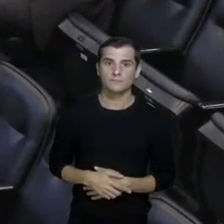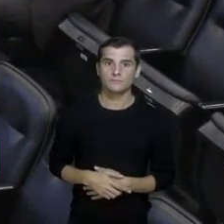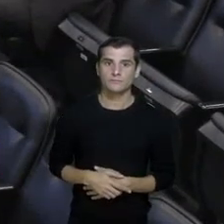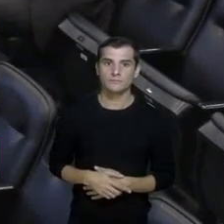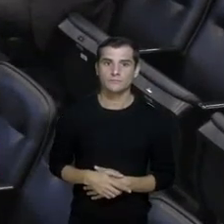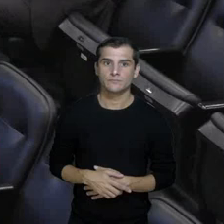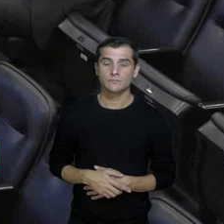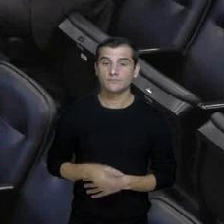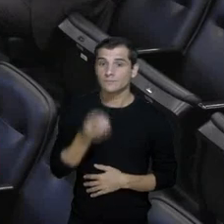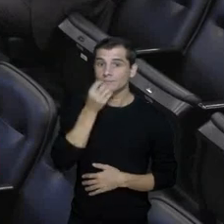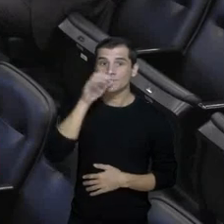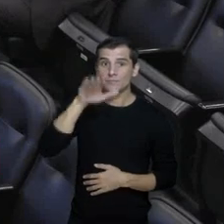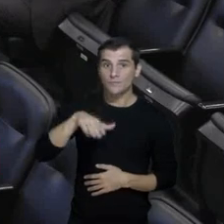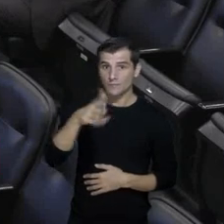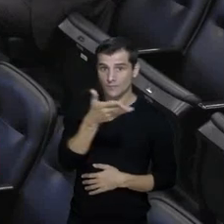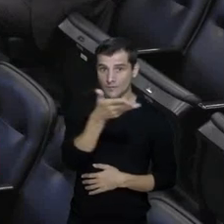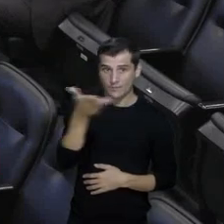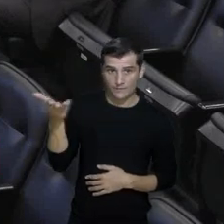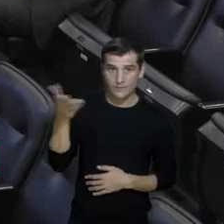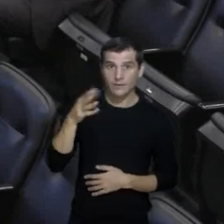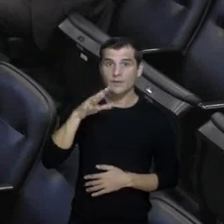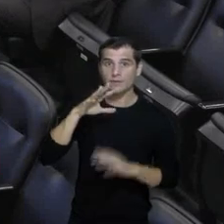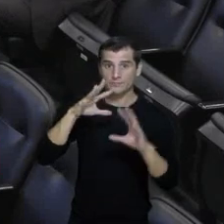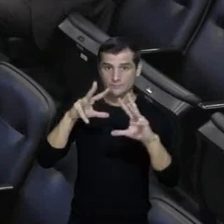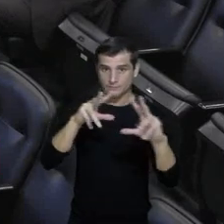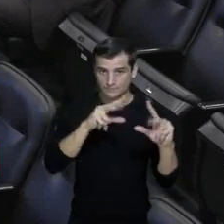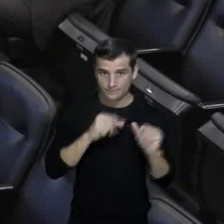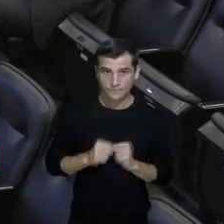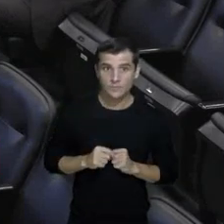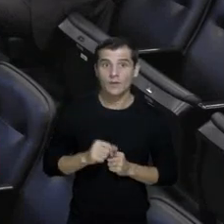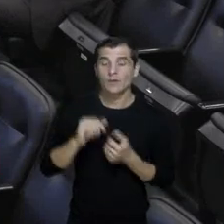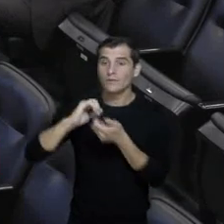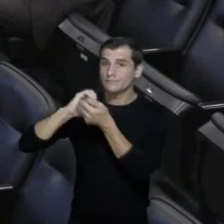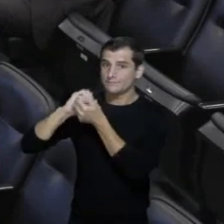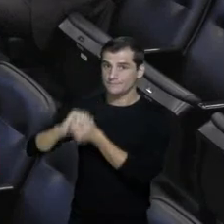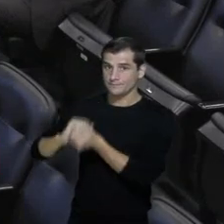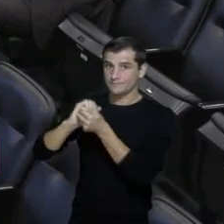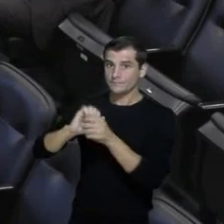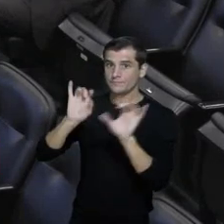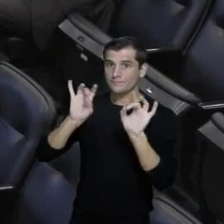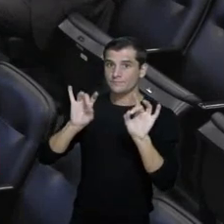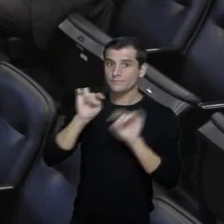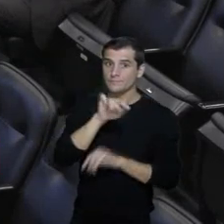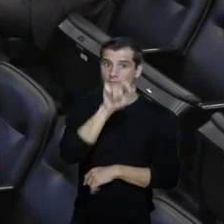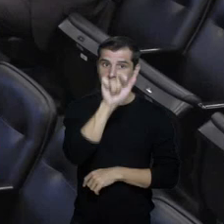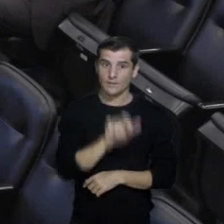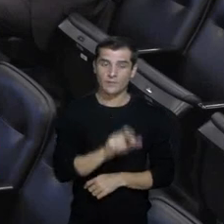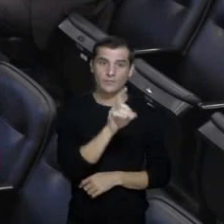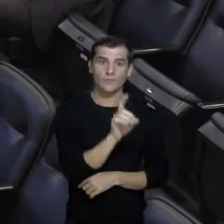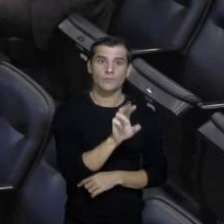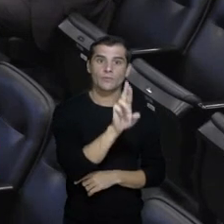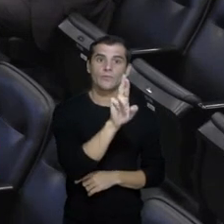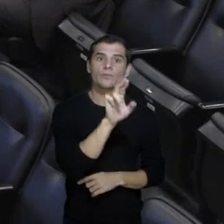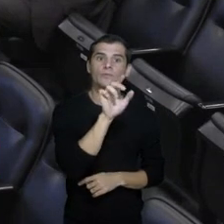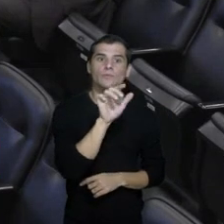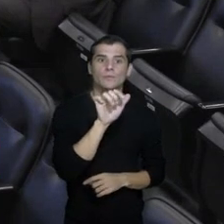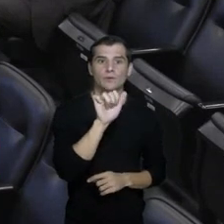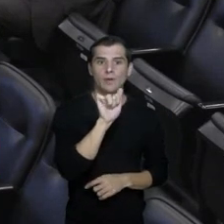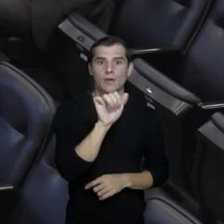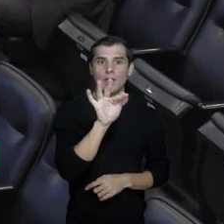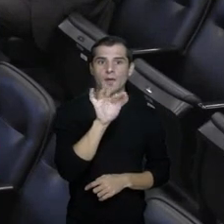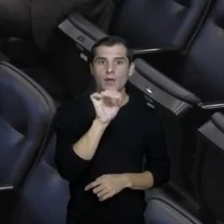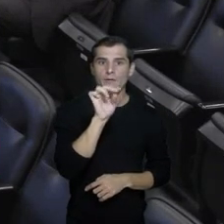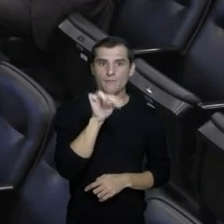Boa tarde a todos boa tarde a todas meu cumprimento muito especial ao Dr Afonso Guizo aqui em nome do da Assembleia